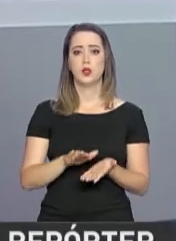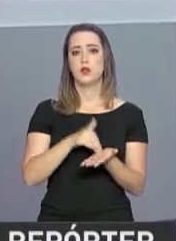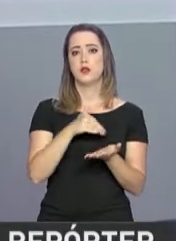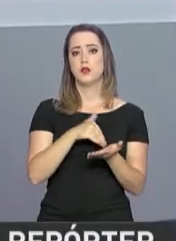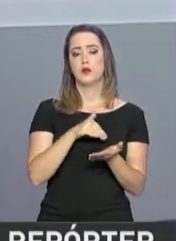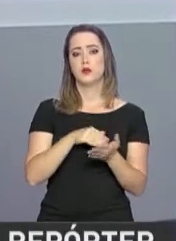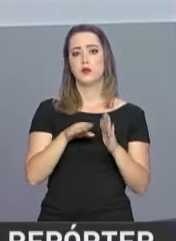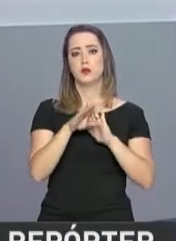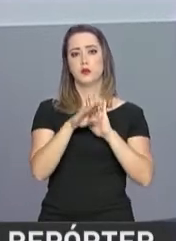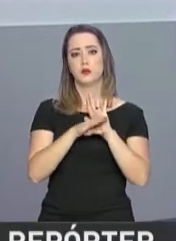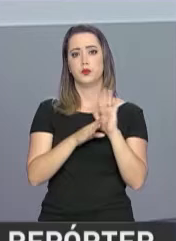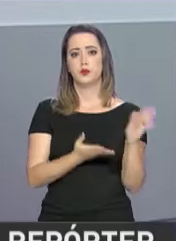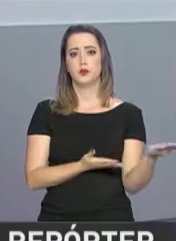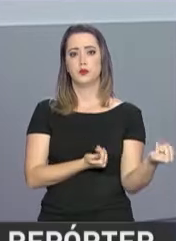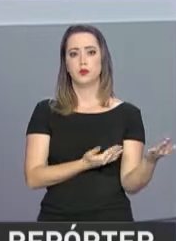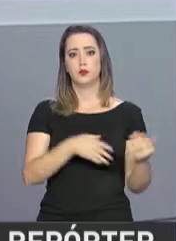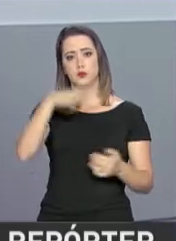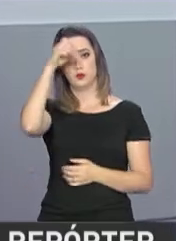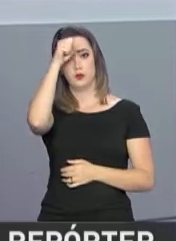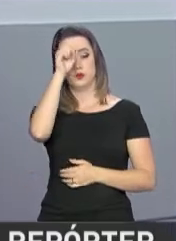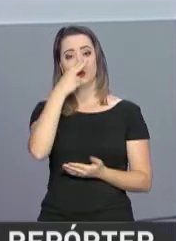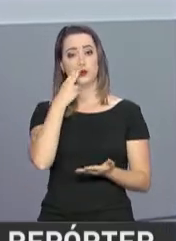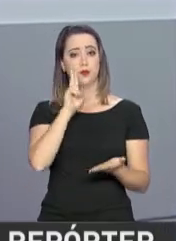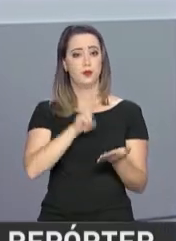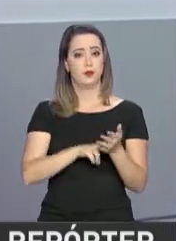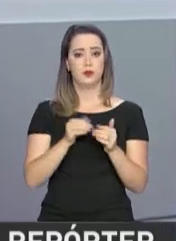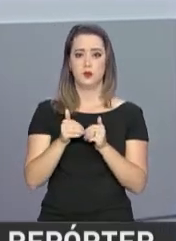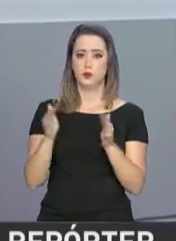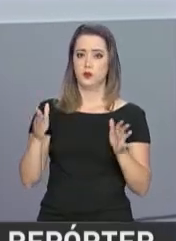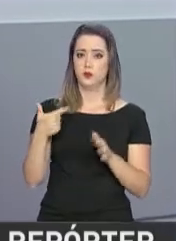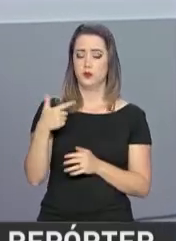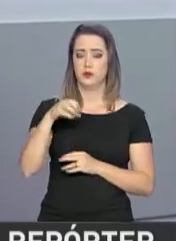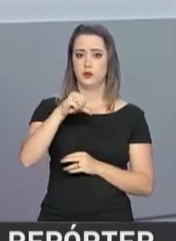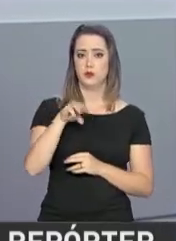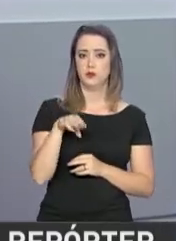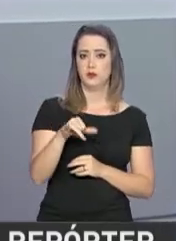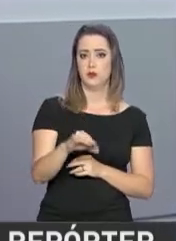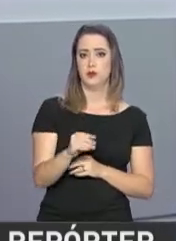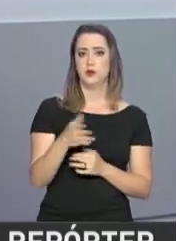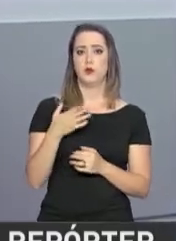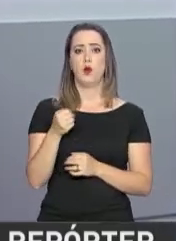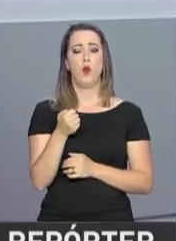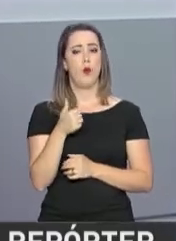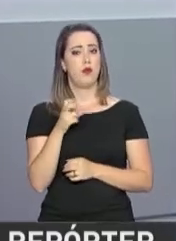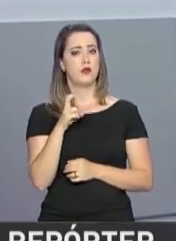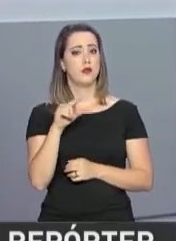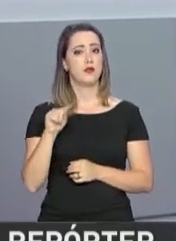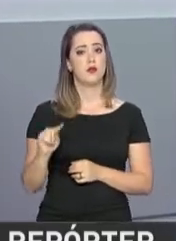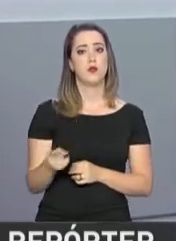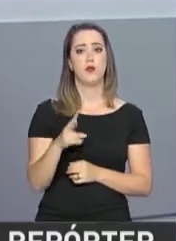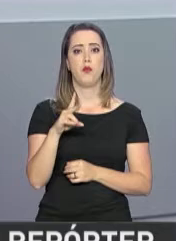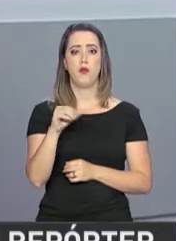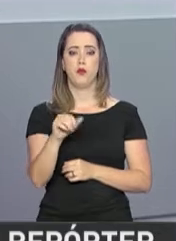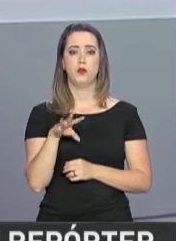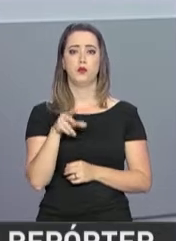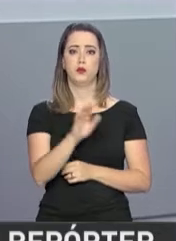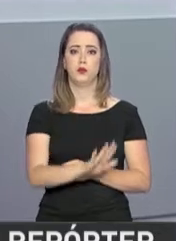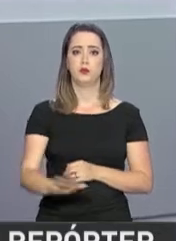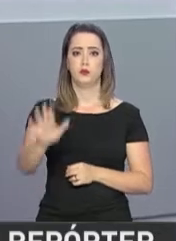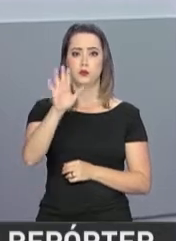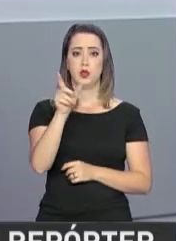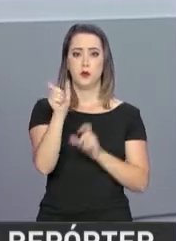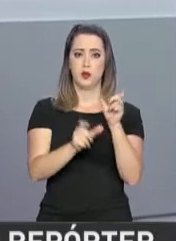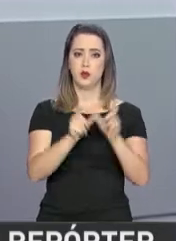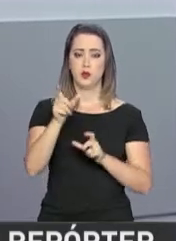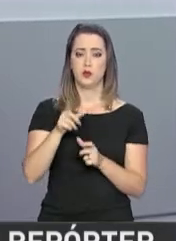inscrições para o programa jovem aprendiz dos correios estão abertas até 29 de maio são quase cinco mil vagas em todo o país o